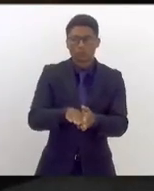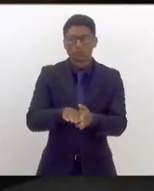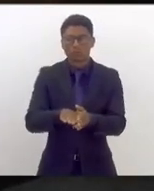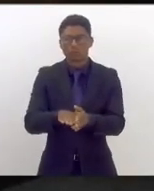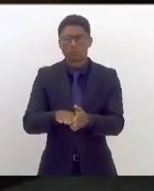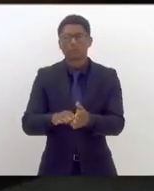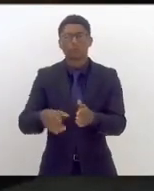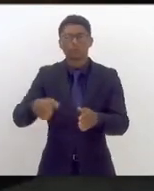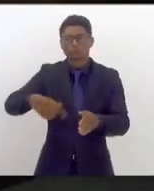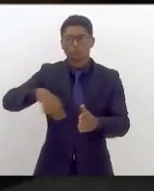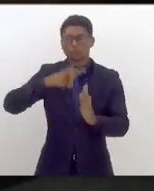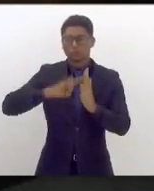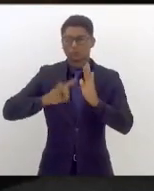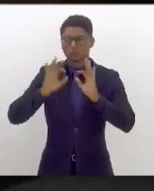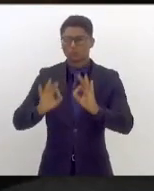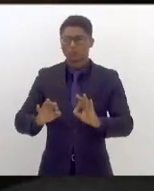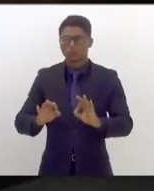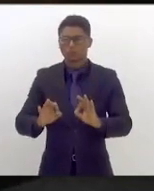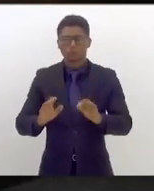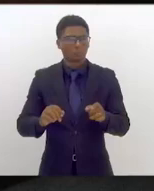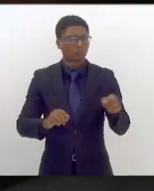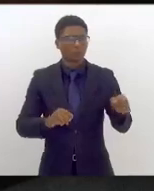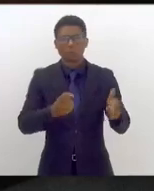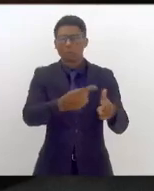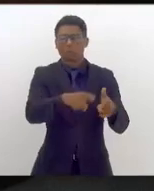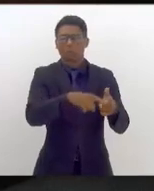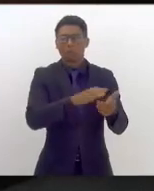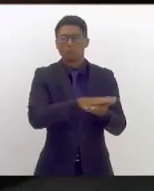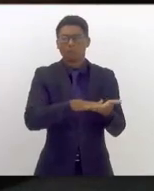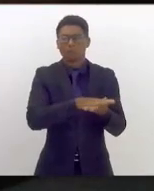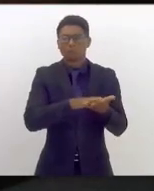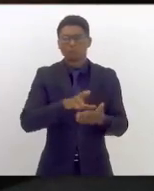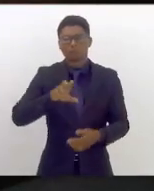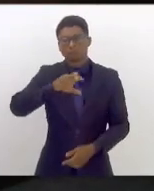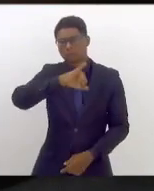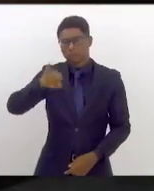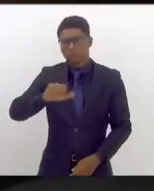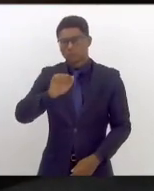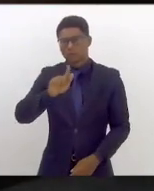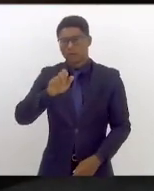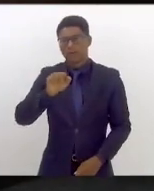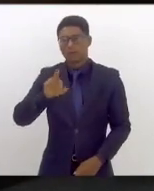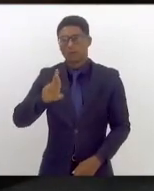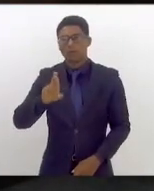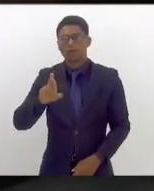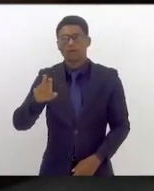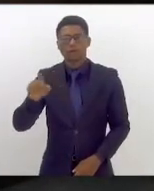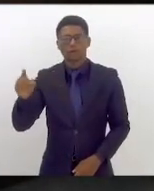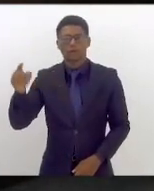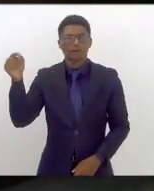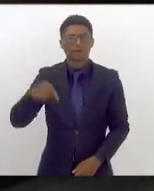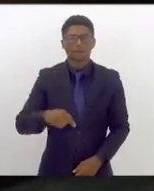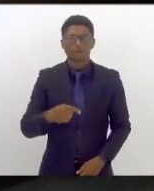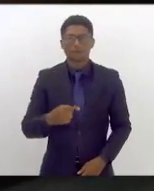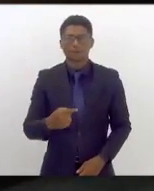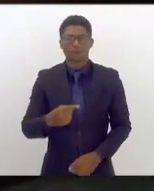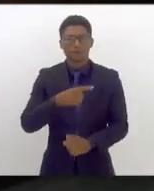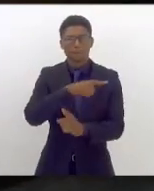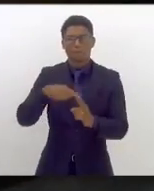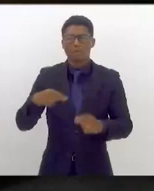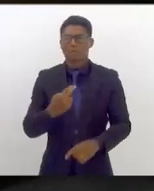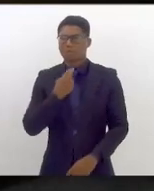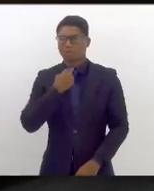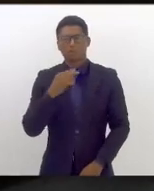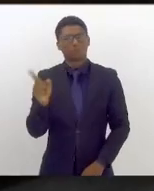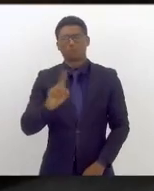existia isso não impediu que a Jaguar Land Rover viesse para o nosso estado a Jaguar Land Rover